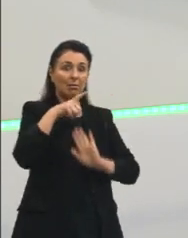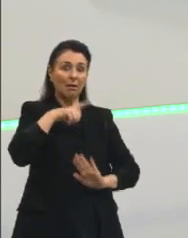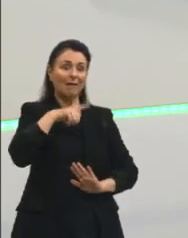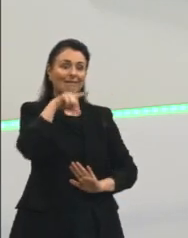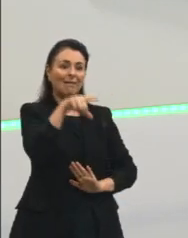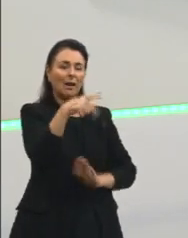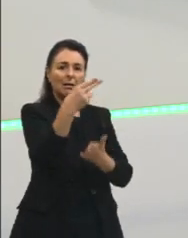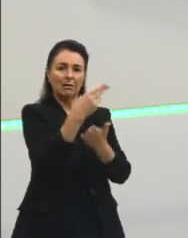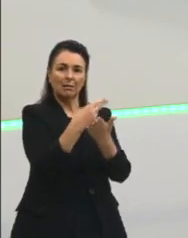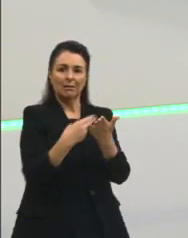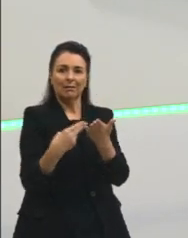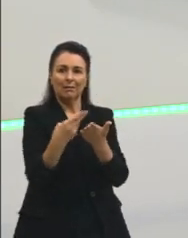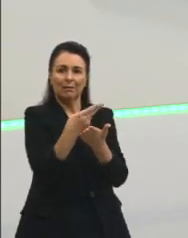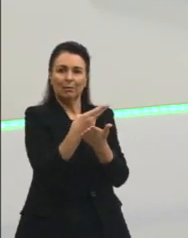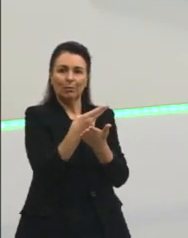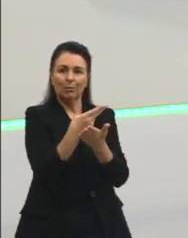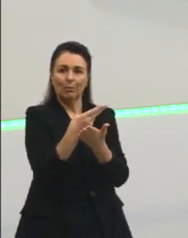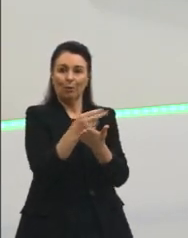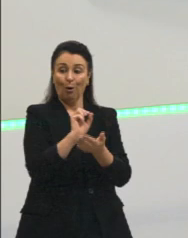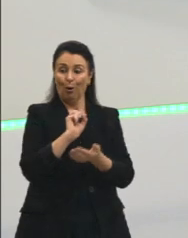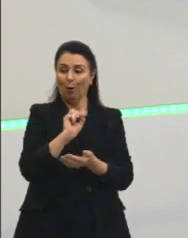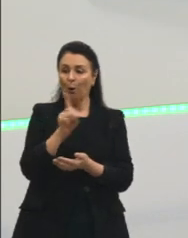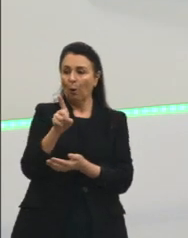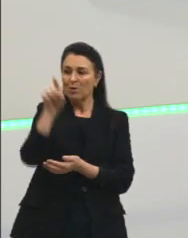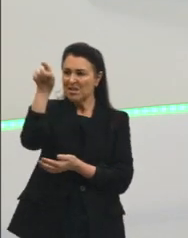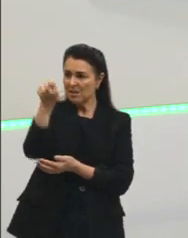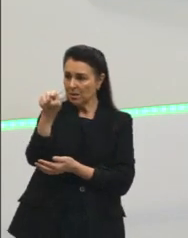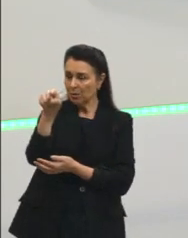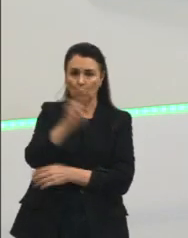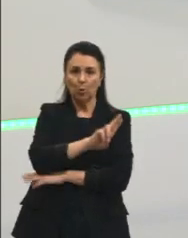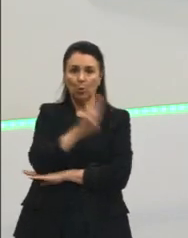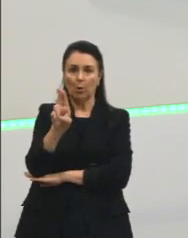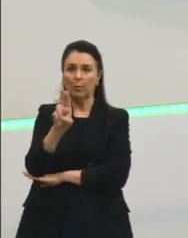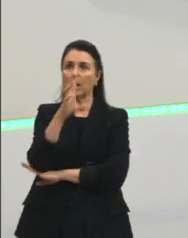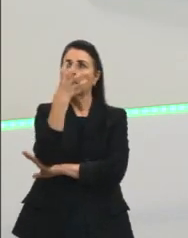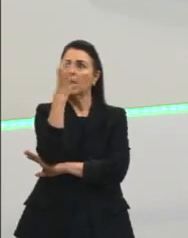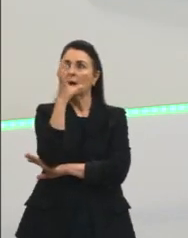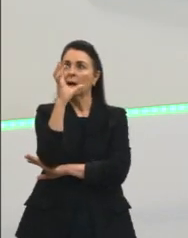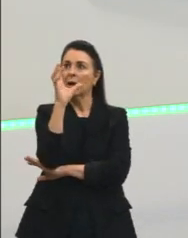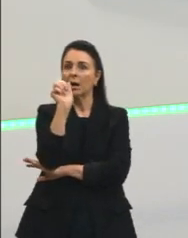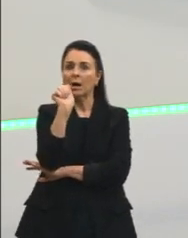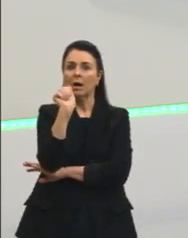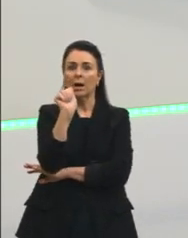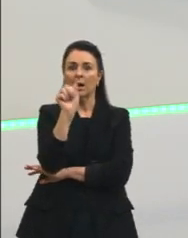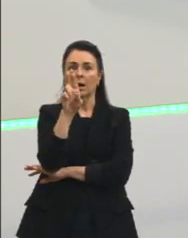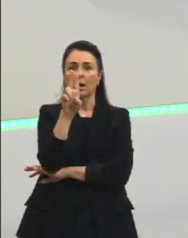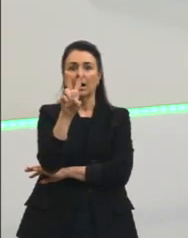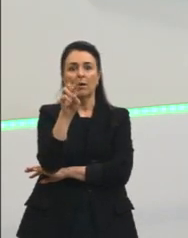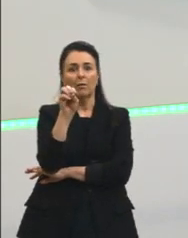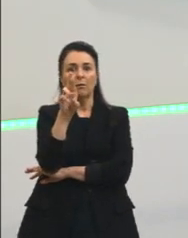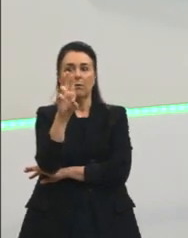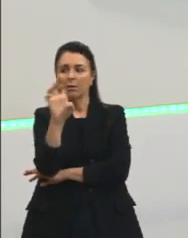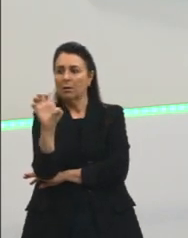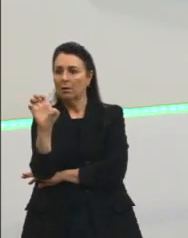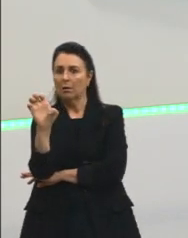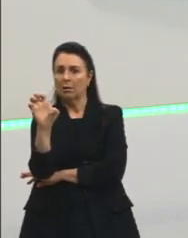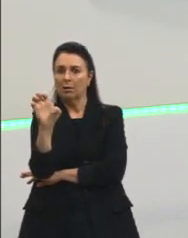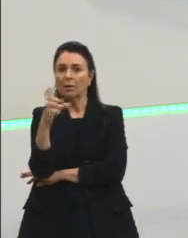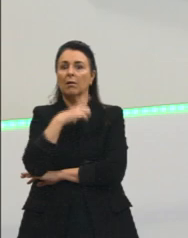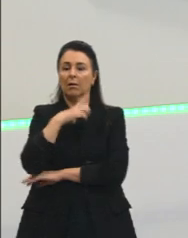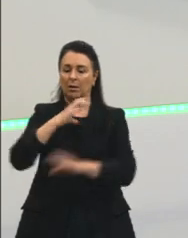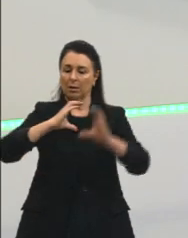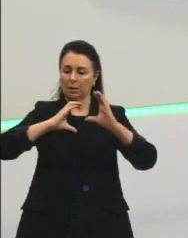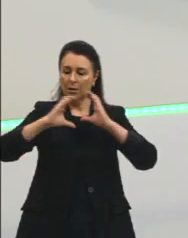desenho ou que isso daqui seja minha árvore para que a gente possa se comunicar a